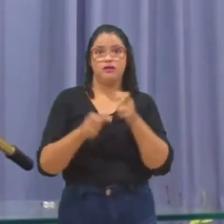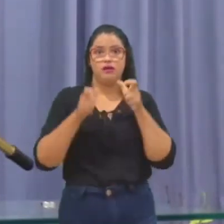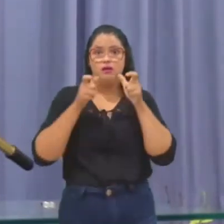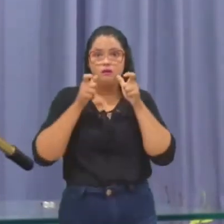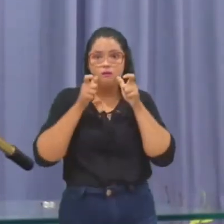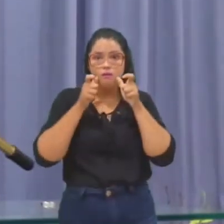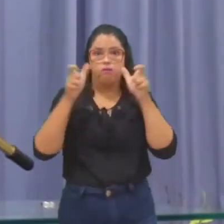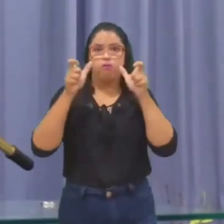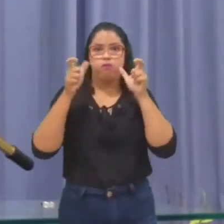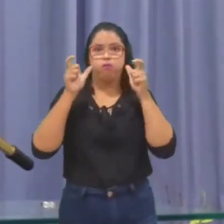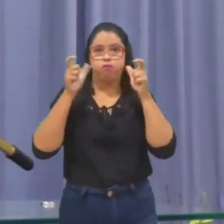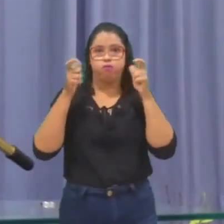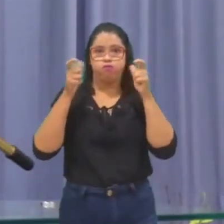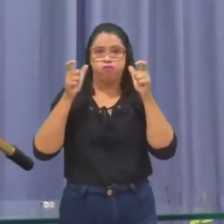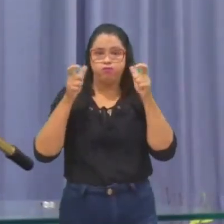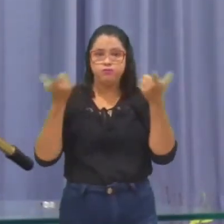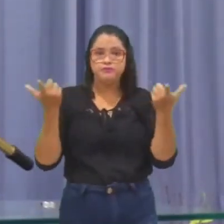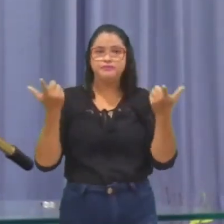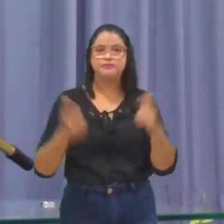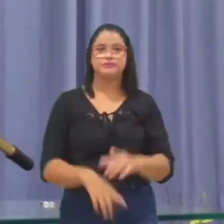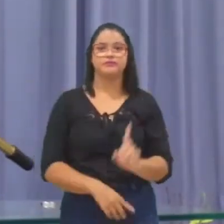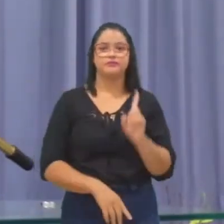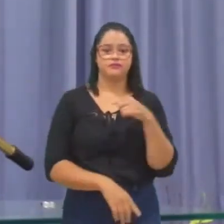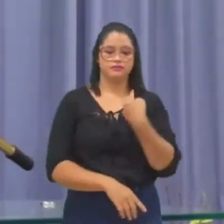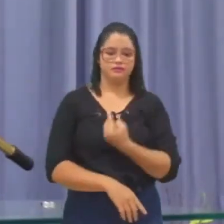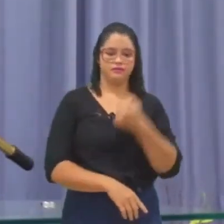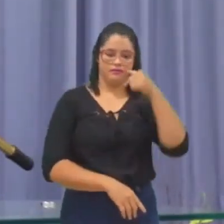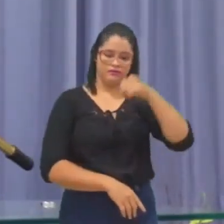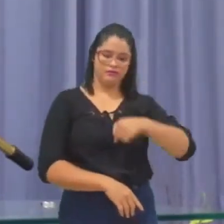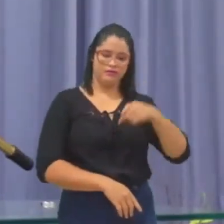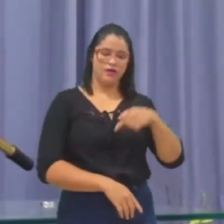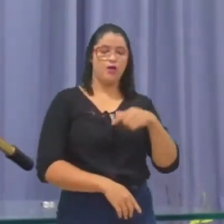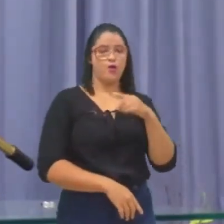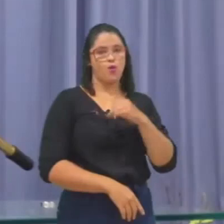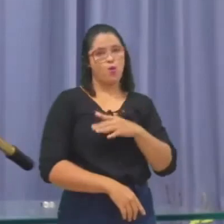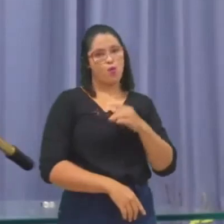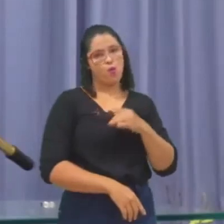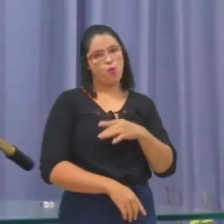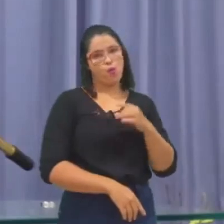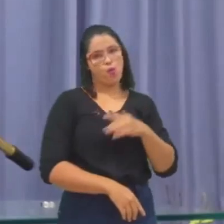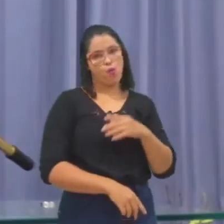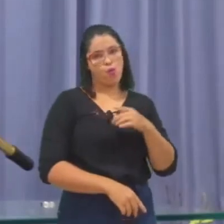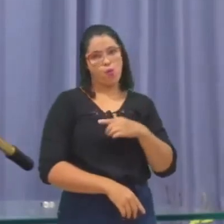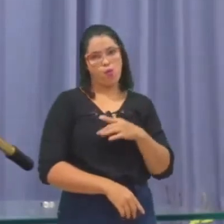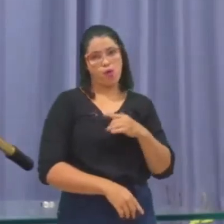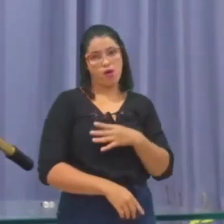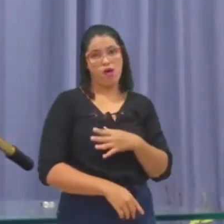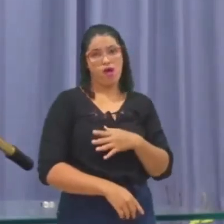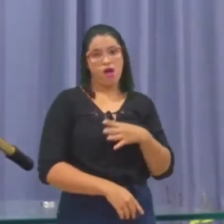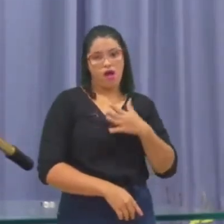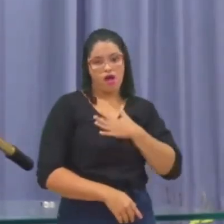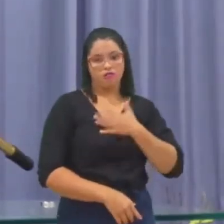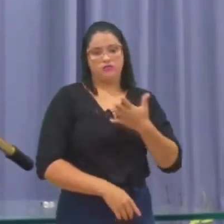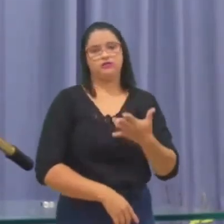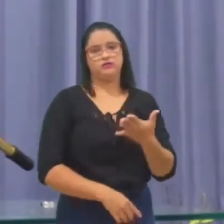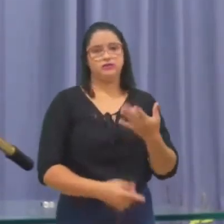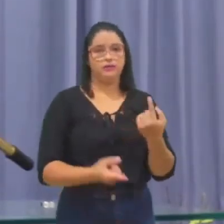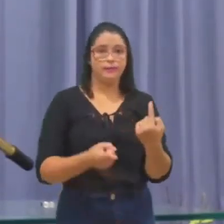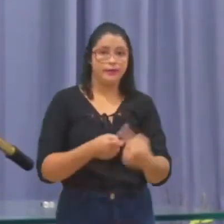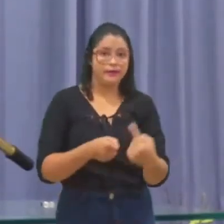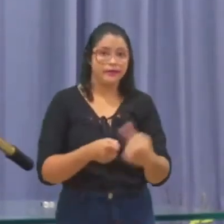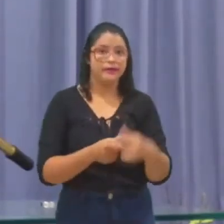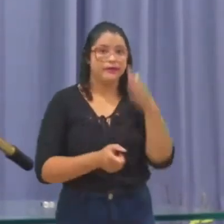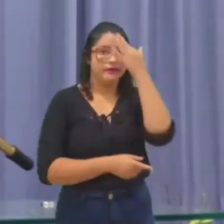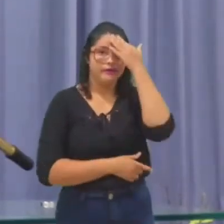sobre isso. Então, nós não estamos aqui temendo, pasmos com isto, porque nós sabemos que todas